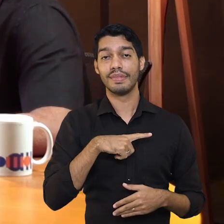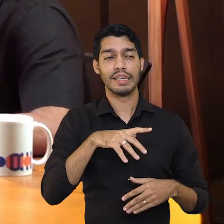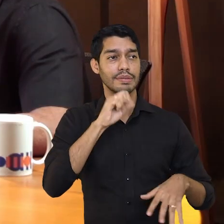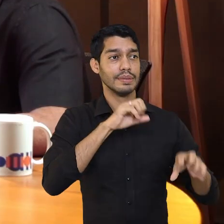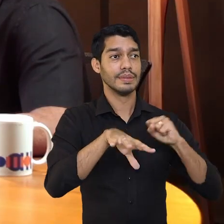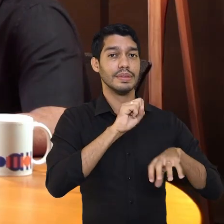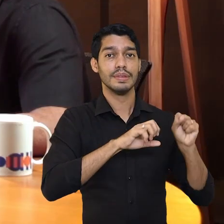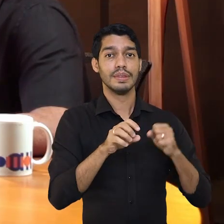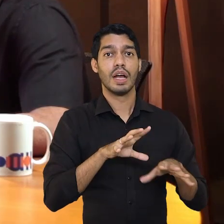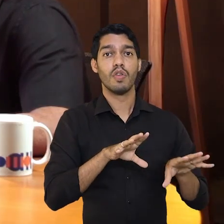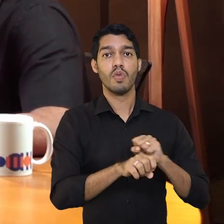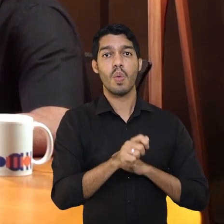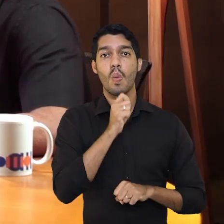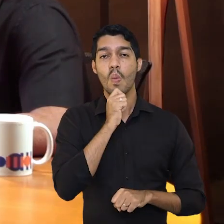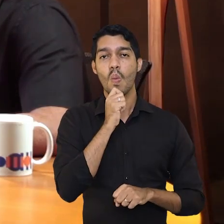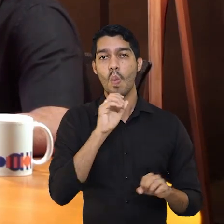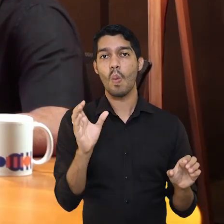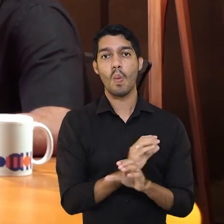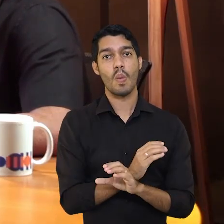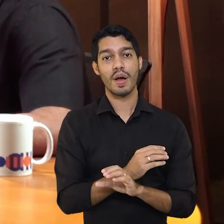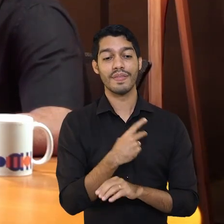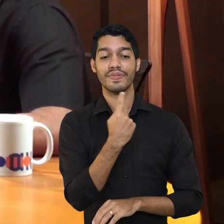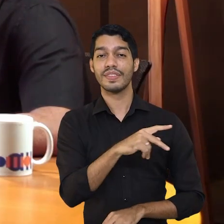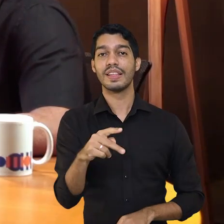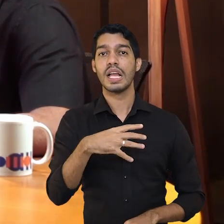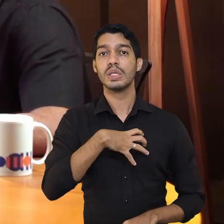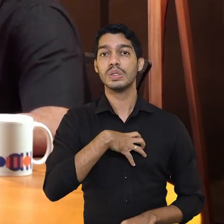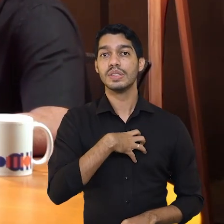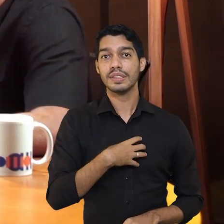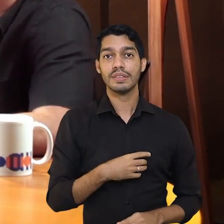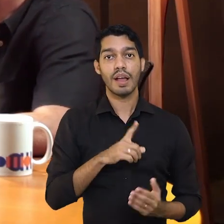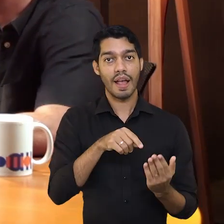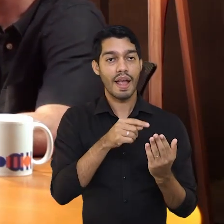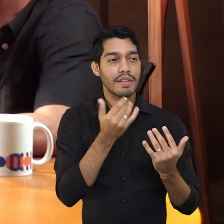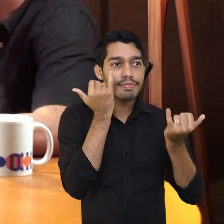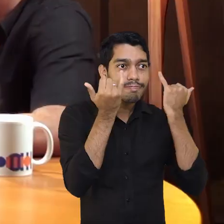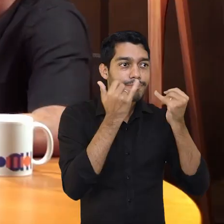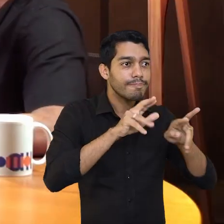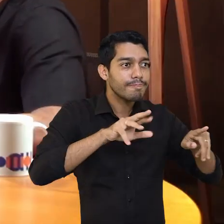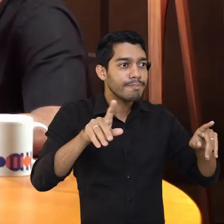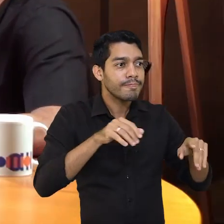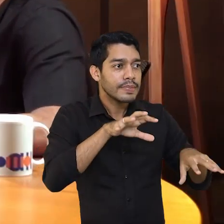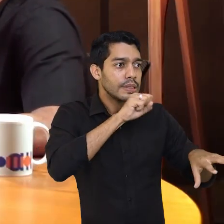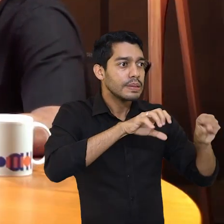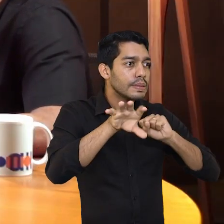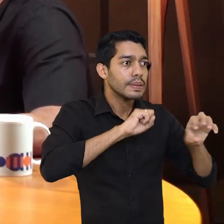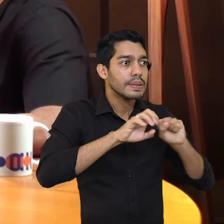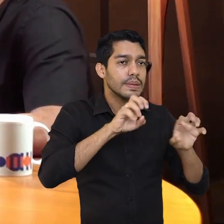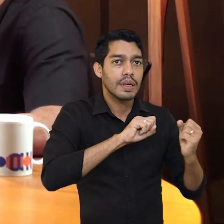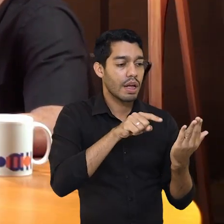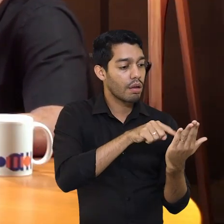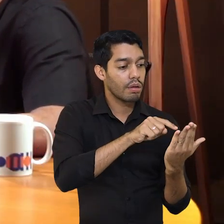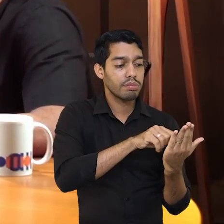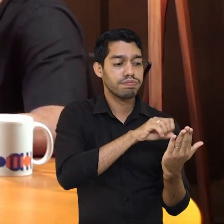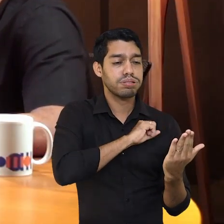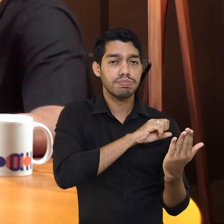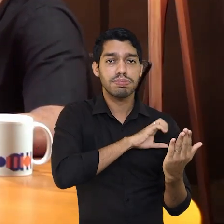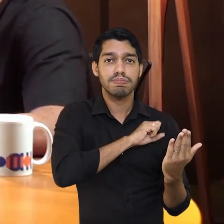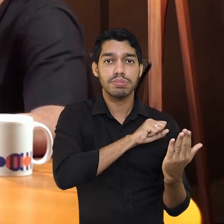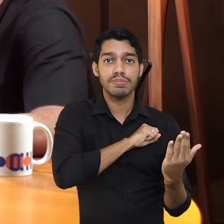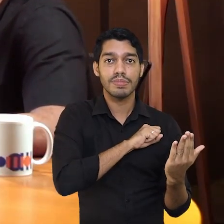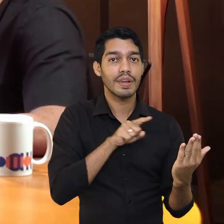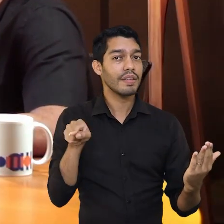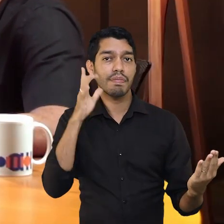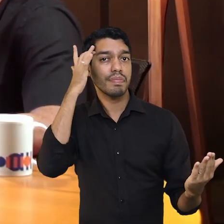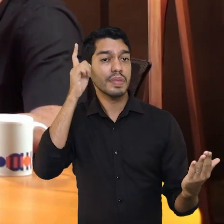jovens que estão em formação agora. E que o modus operandi deles é acessar 1 milhão de informações diferentes e eles nem acham que eles